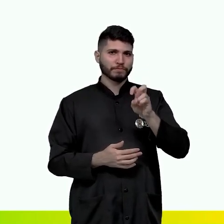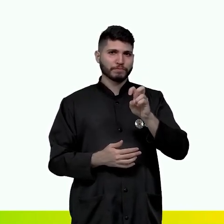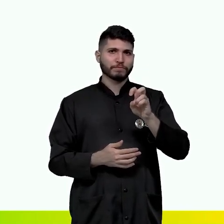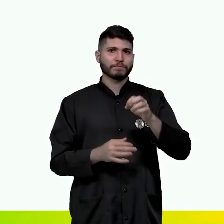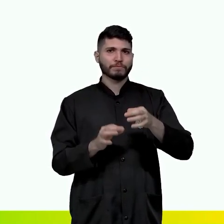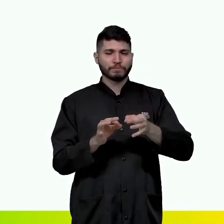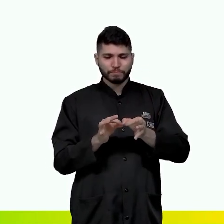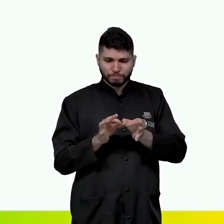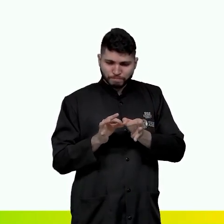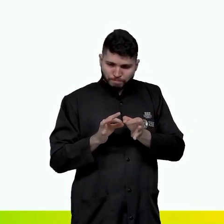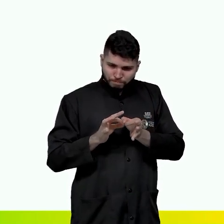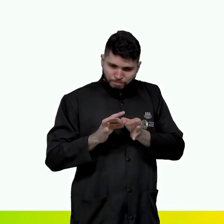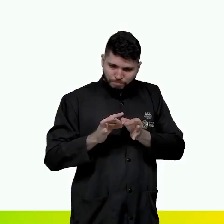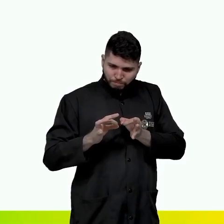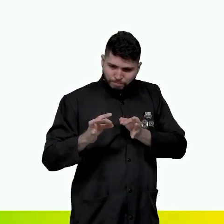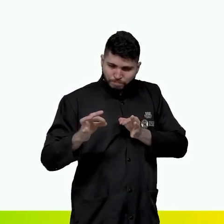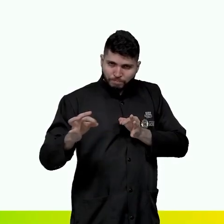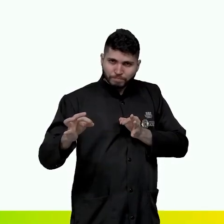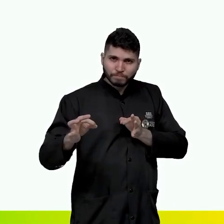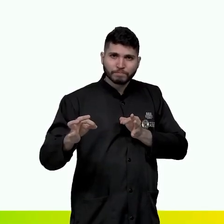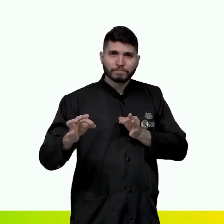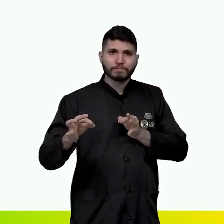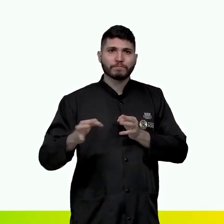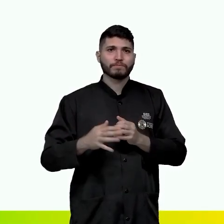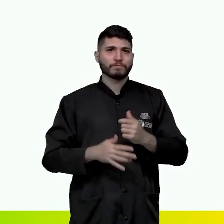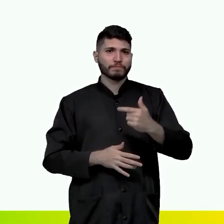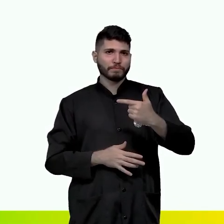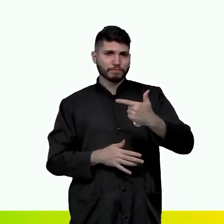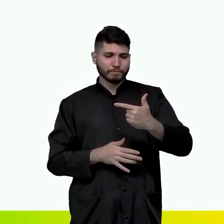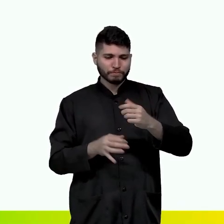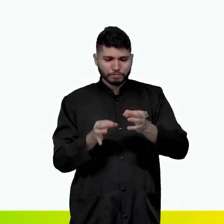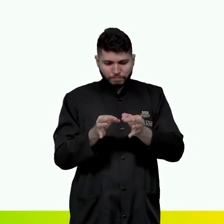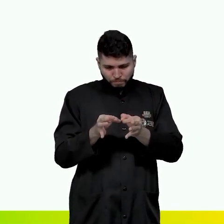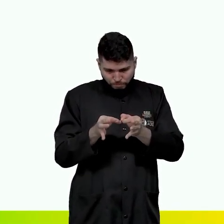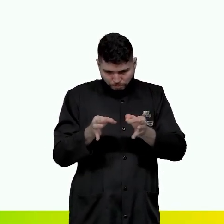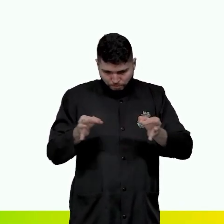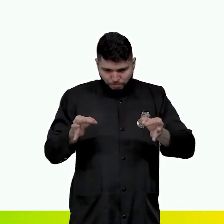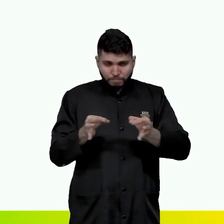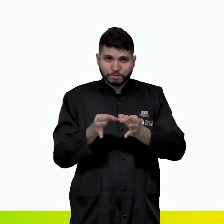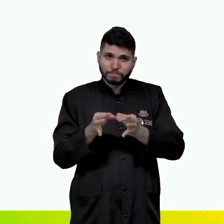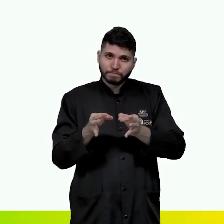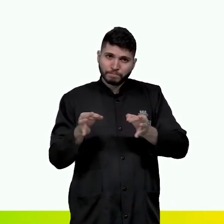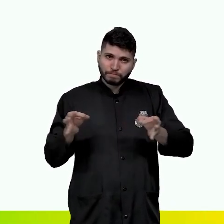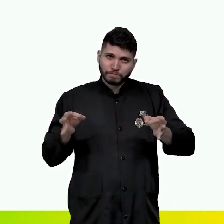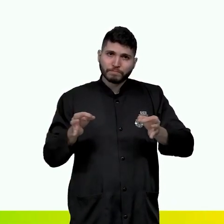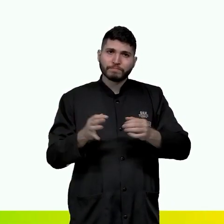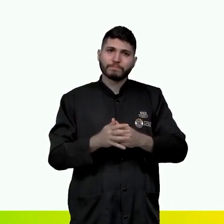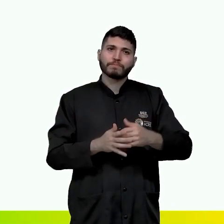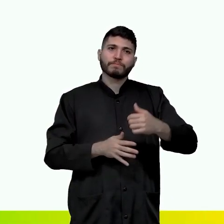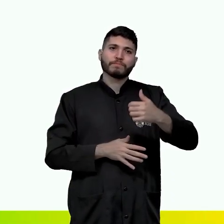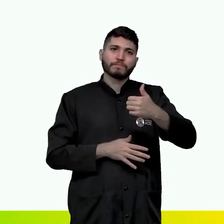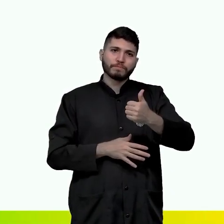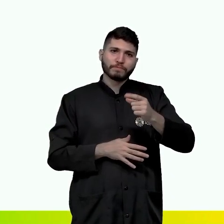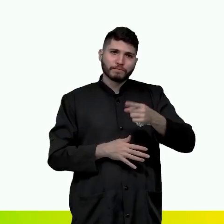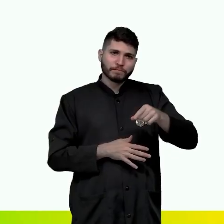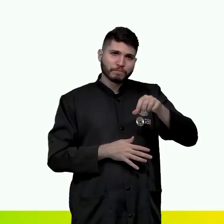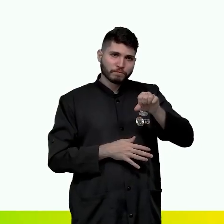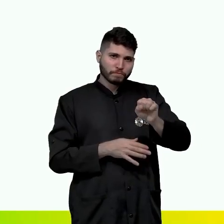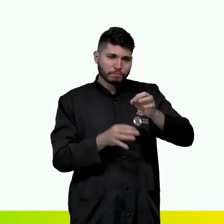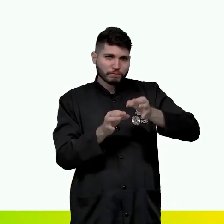comprimento, 2,5, 2 de largura e 1,8 de altura. Então, essas